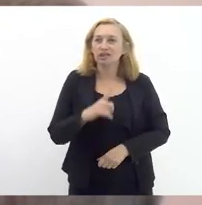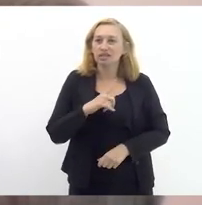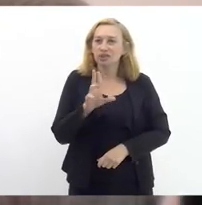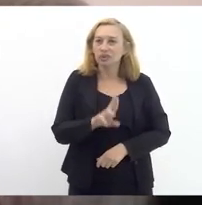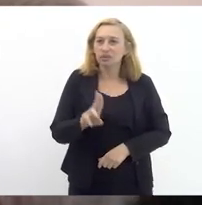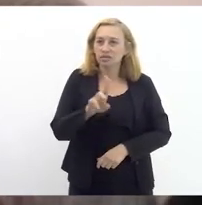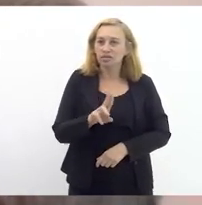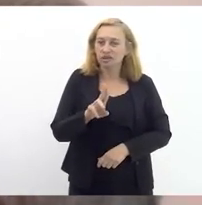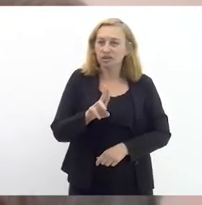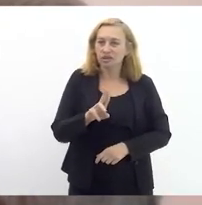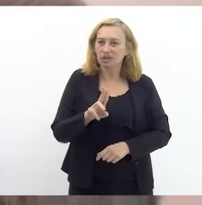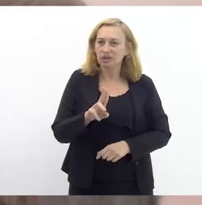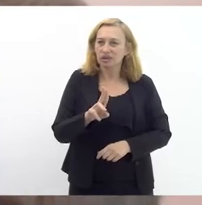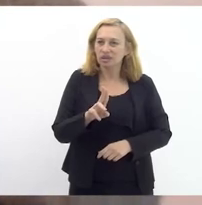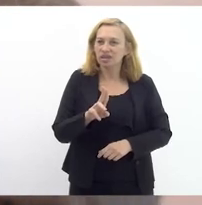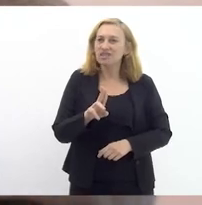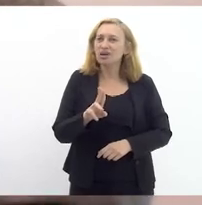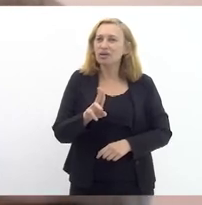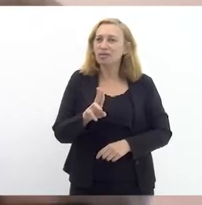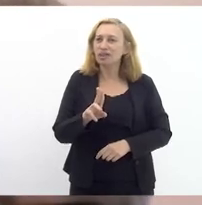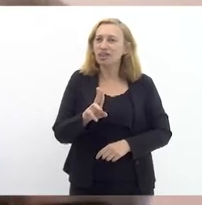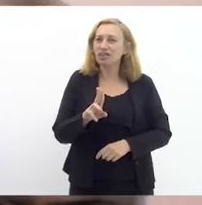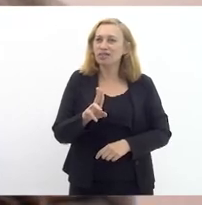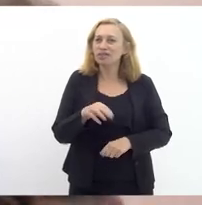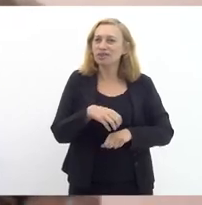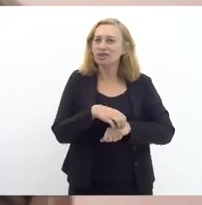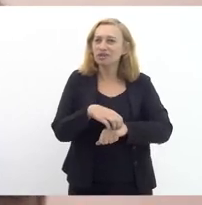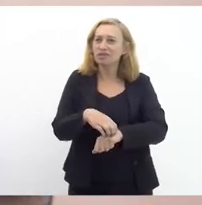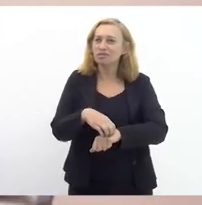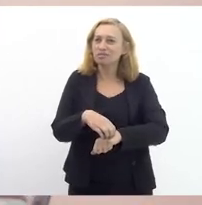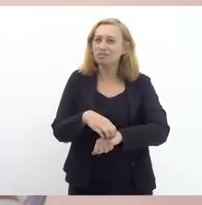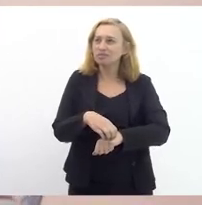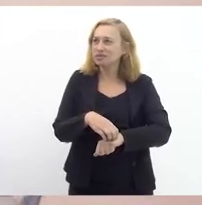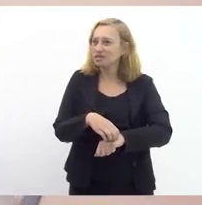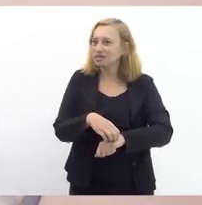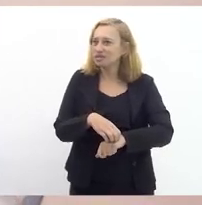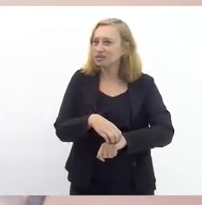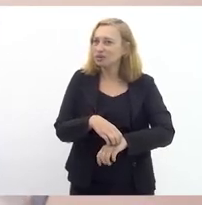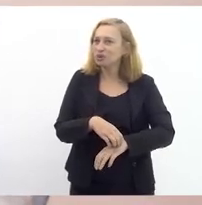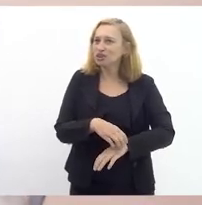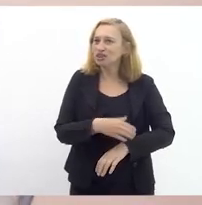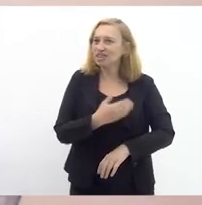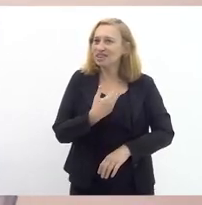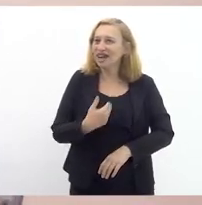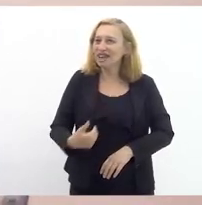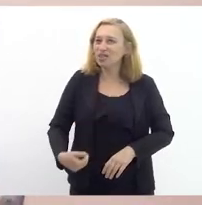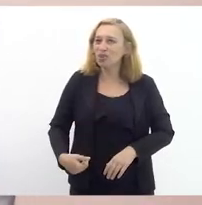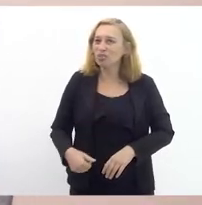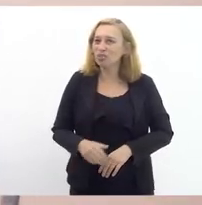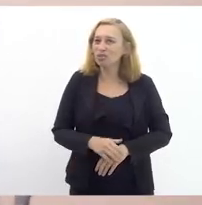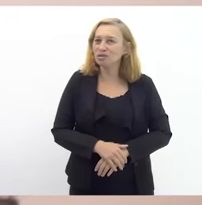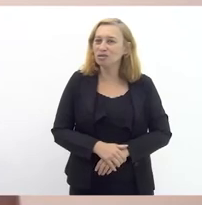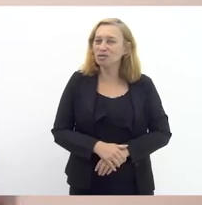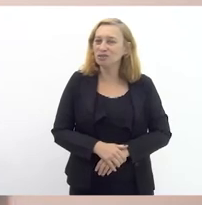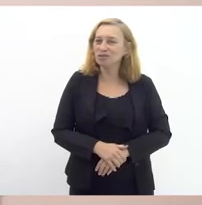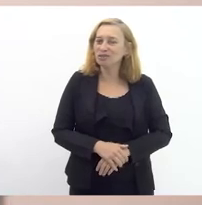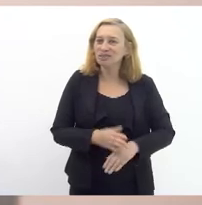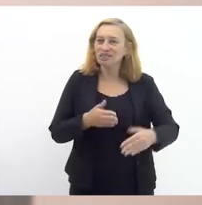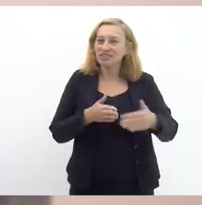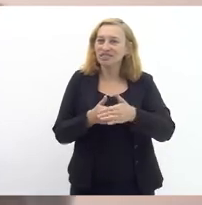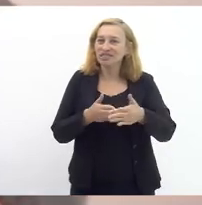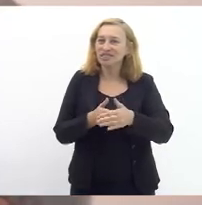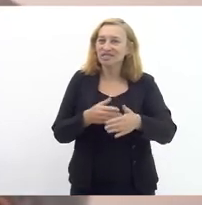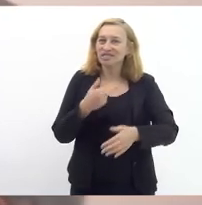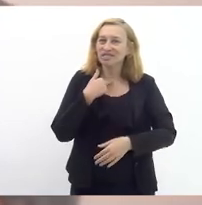utilizar do transporte. Então, essa questão de ter acessibilidade ou não pode ser restrita a um número limitado